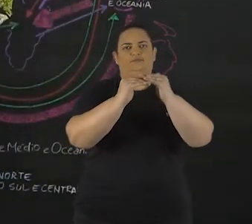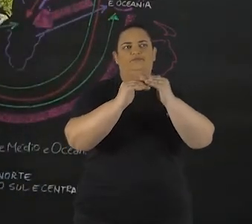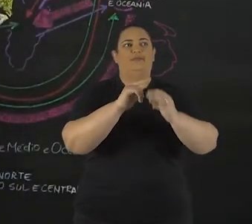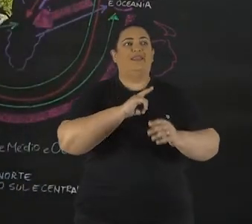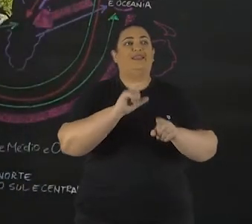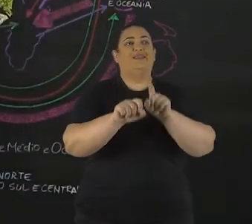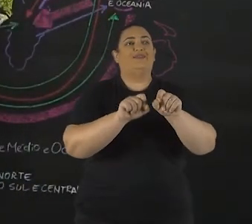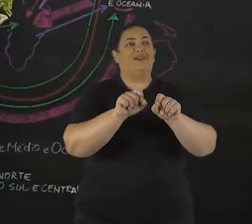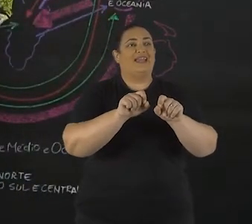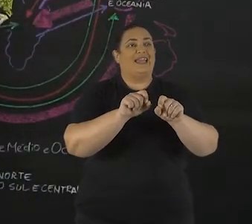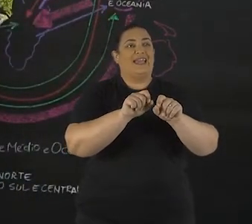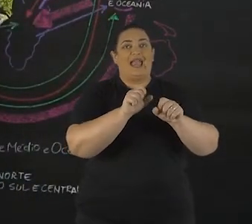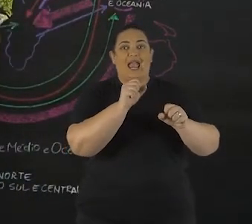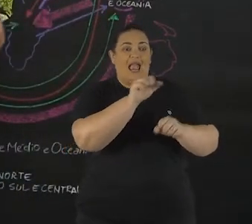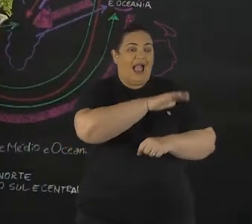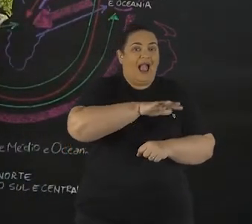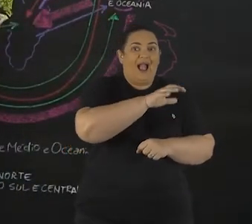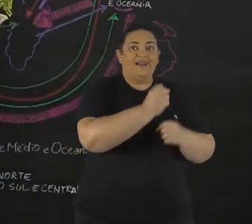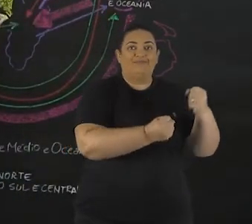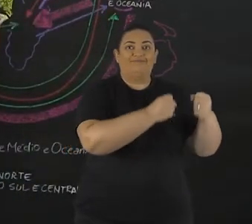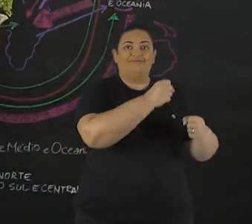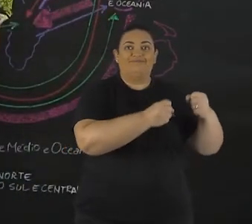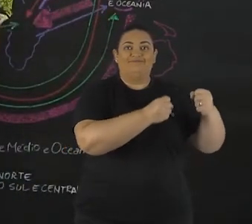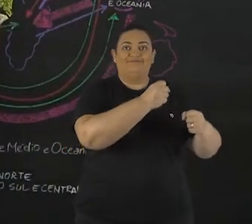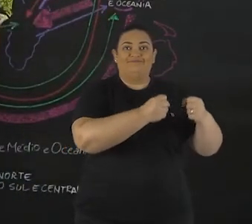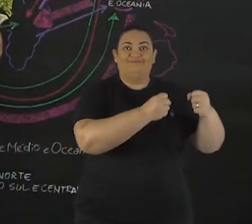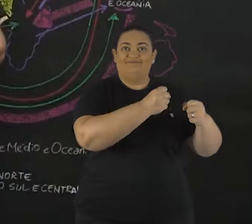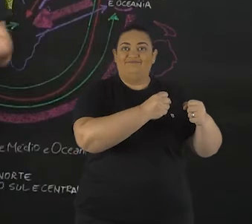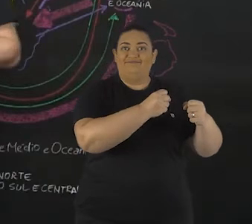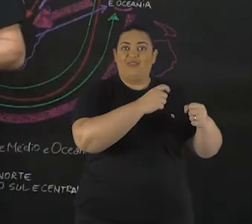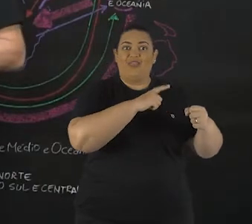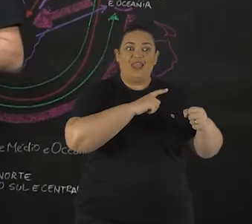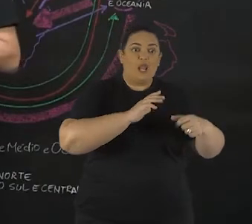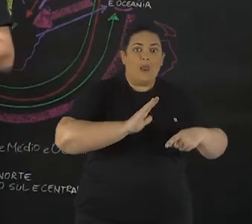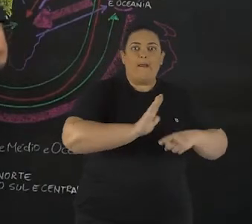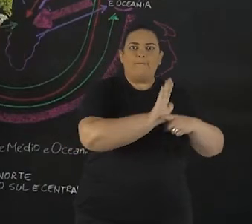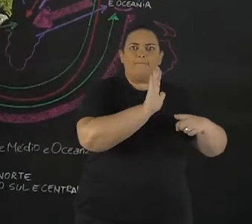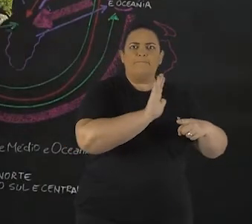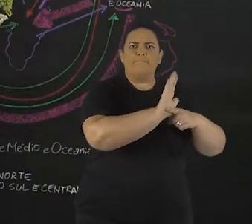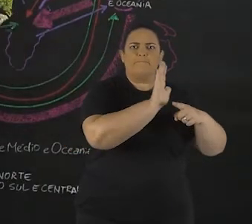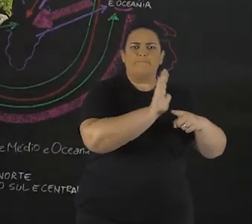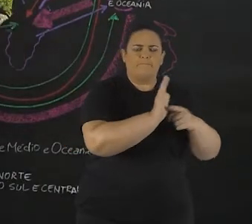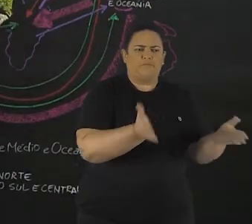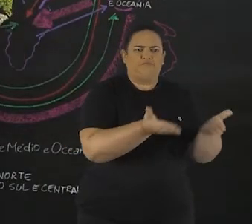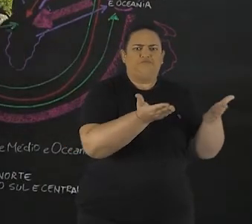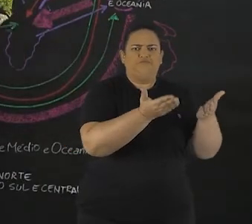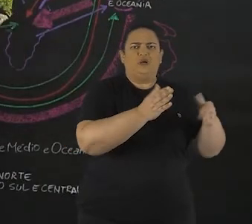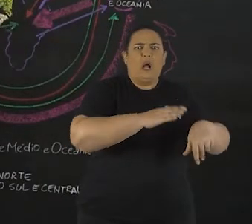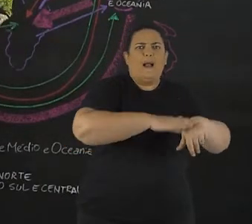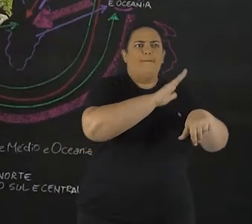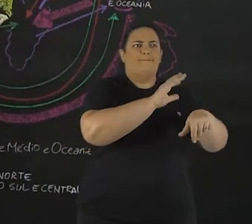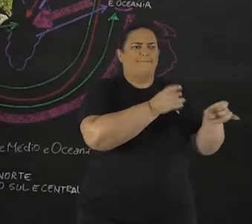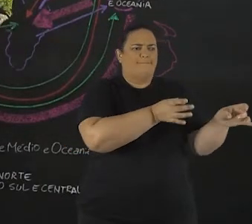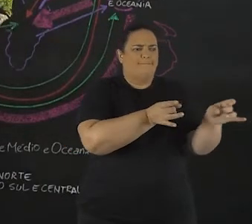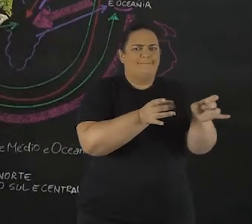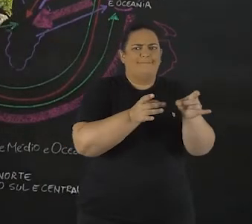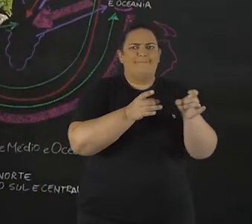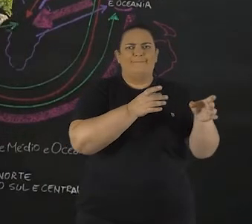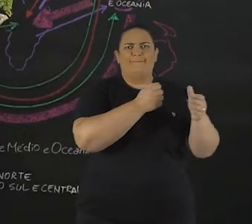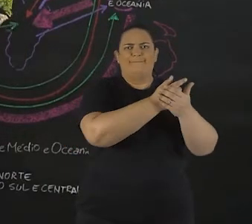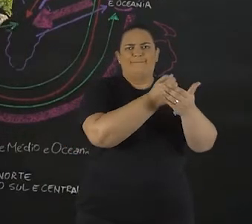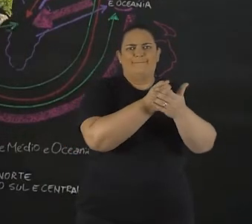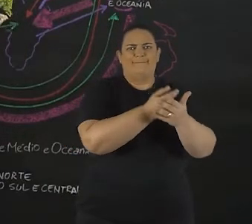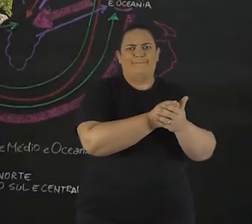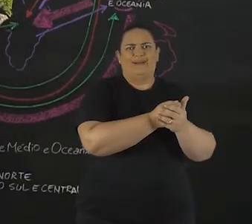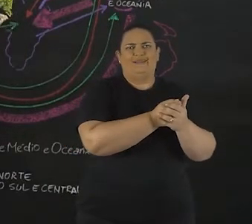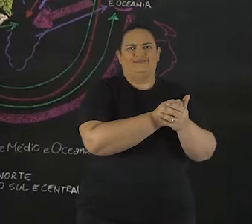comunicação passam a ampliar a circulação de mercadorias. A partir do momento em que temos sistemas propícios para esse